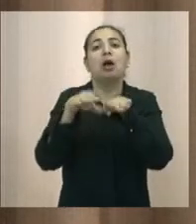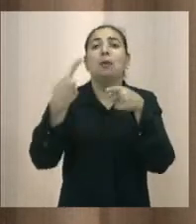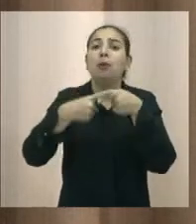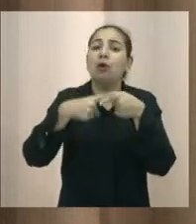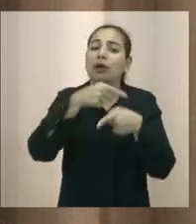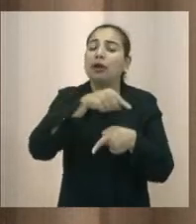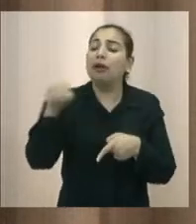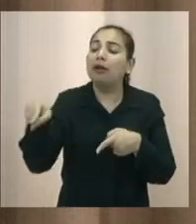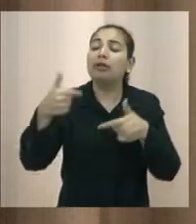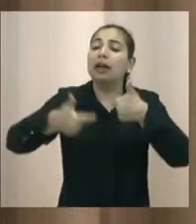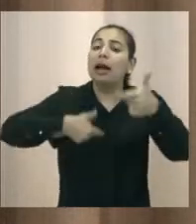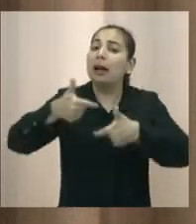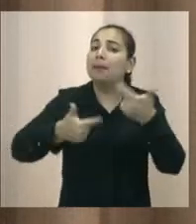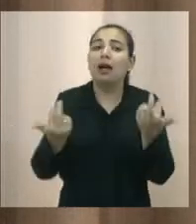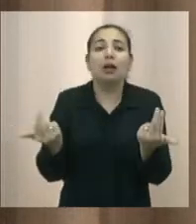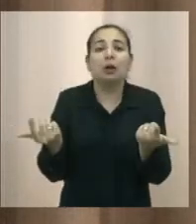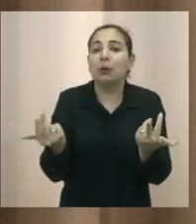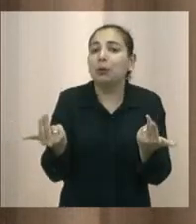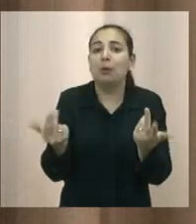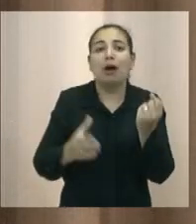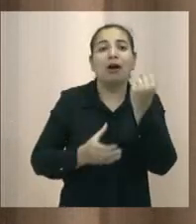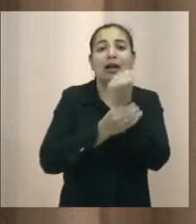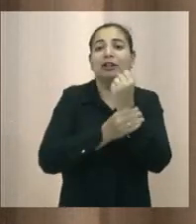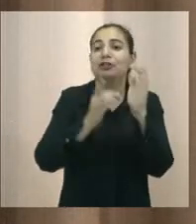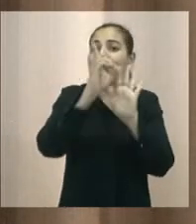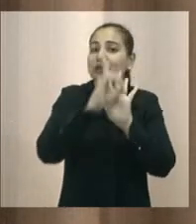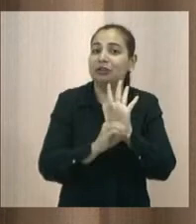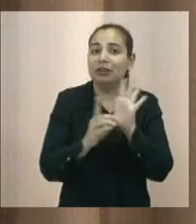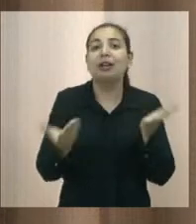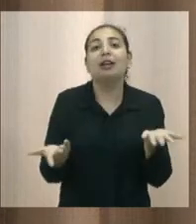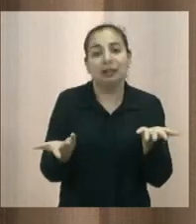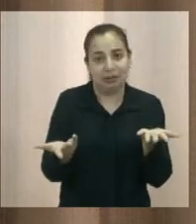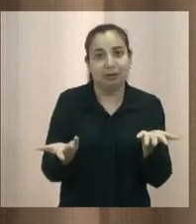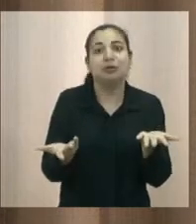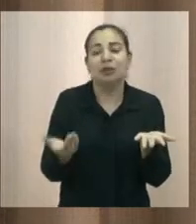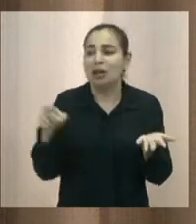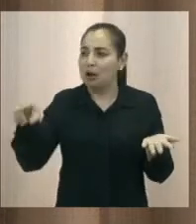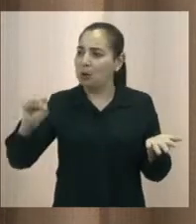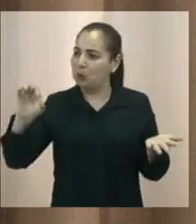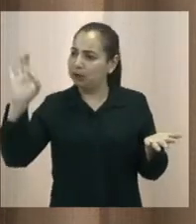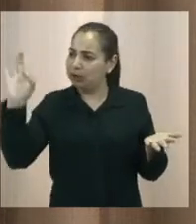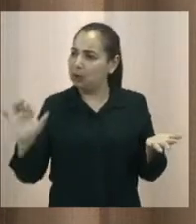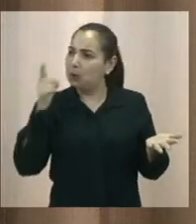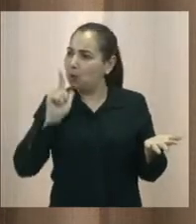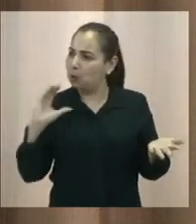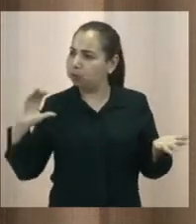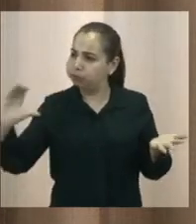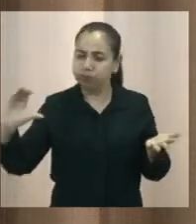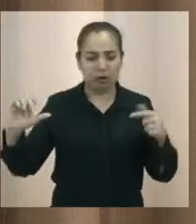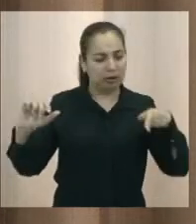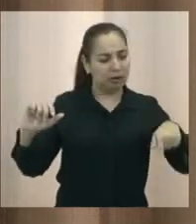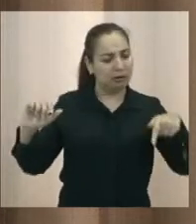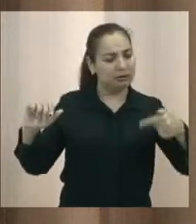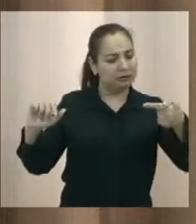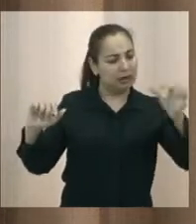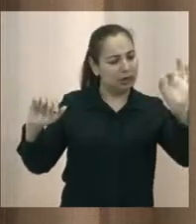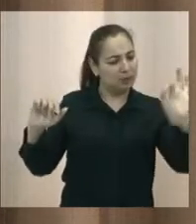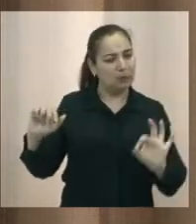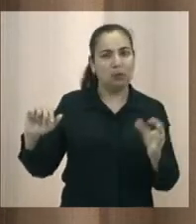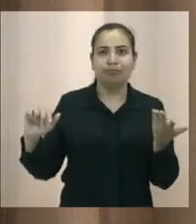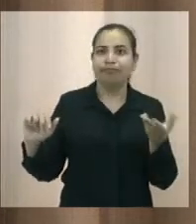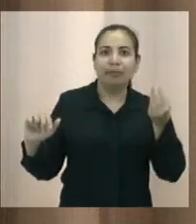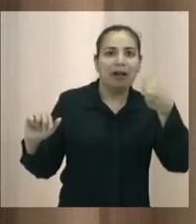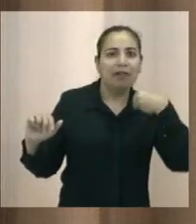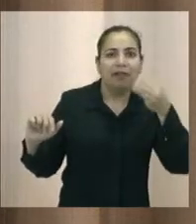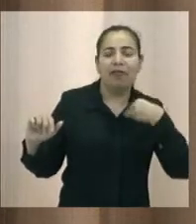lado, na garantia de direitos. Não faz sentido que uma receba financiamento de 80% e outra receba um financiamento de apenas 7% dos